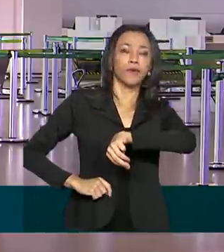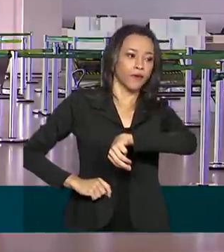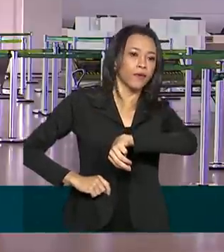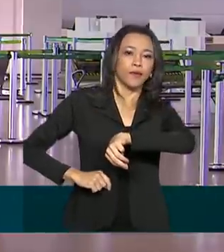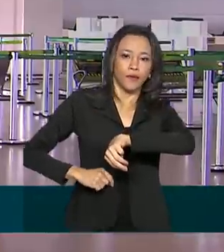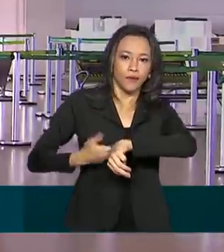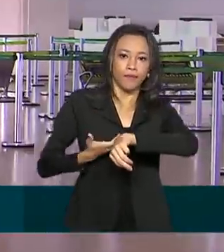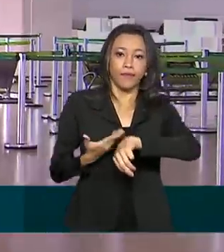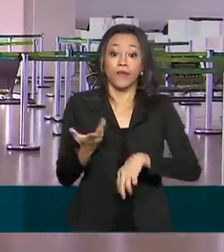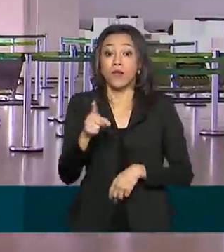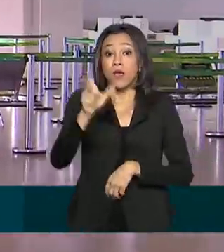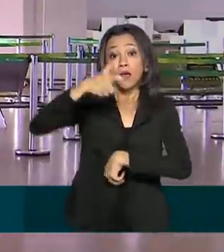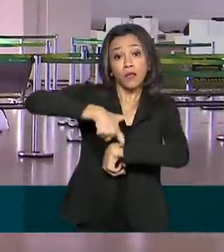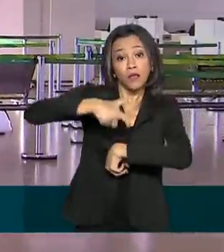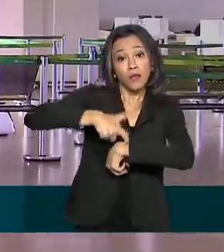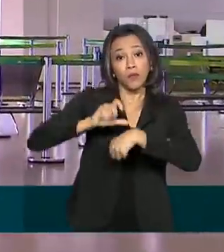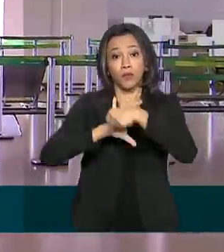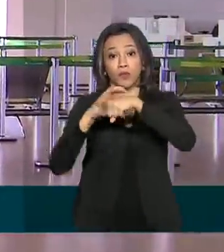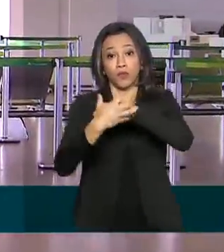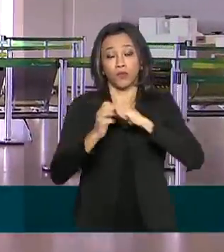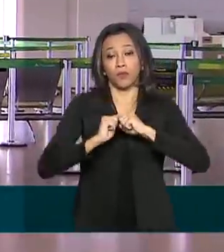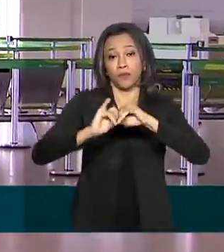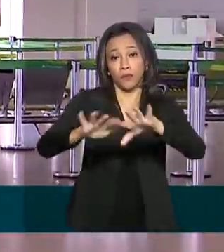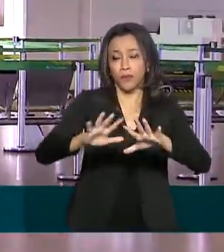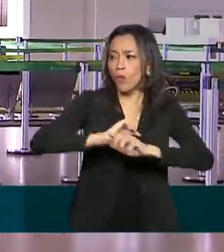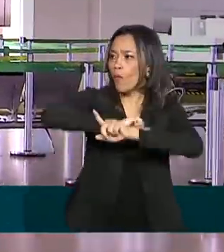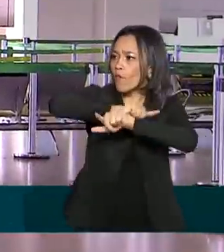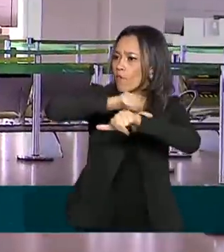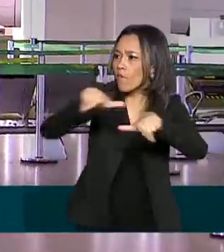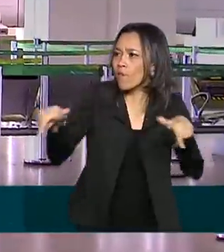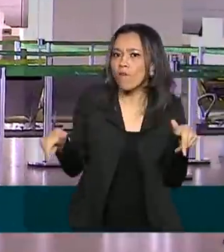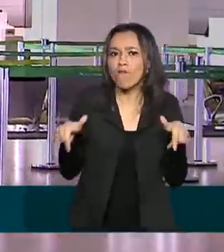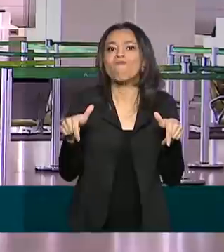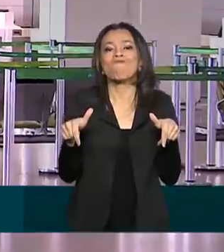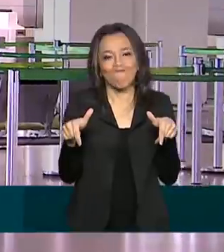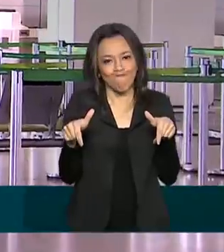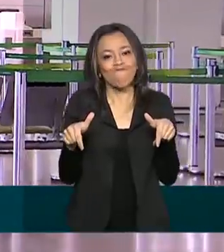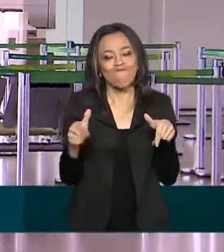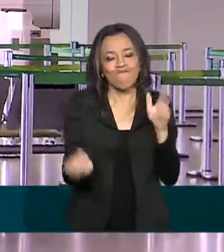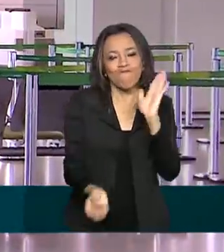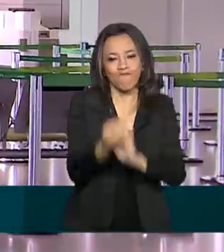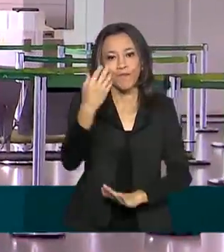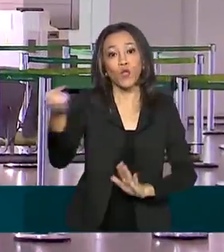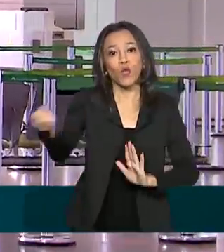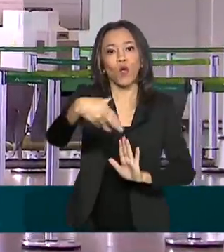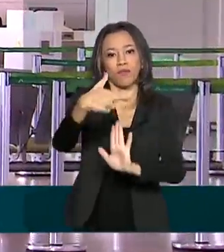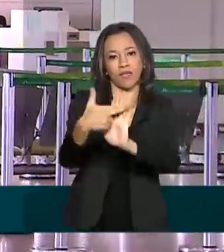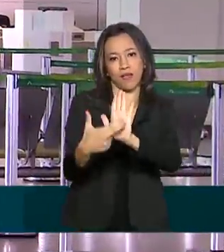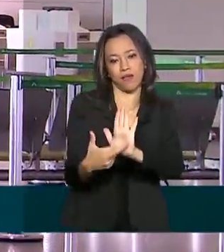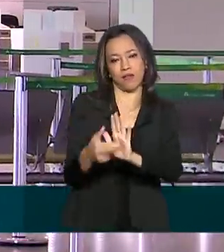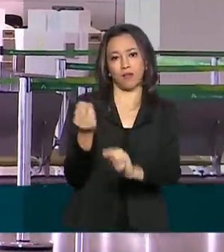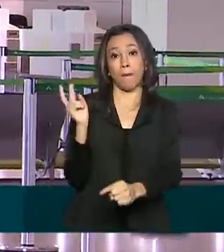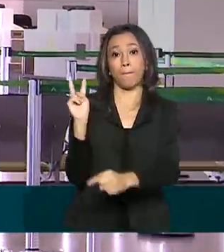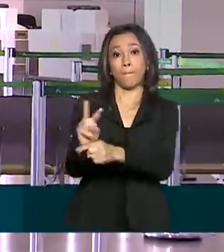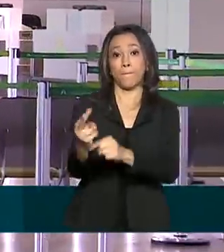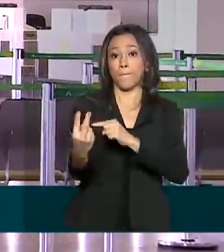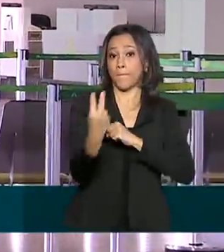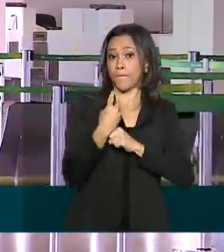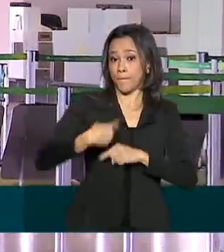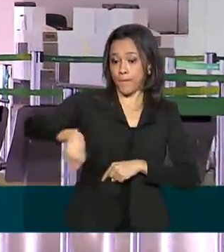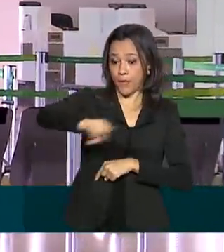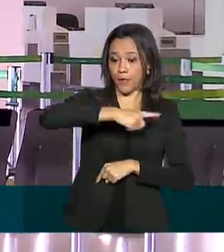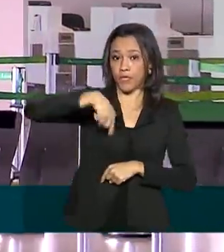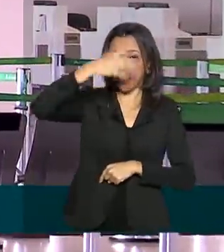Em tempos de pandemia e de aeroportos vazios, foram criadas novas regras para proteger os passageiros e também